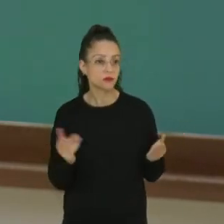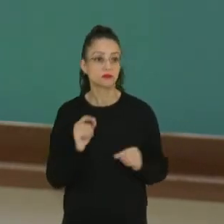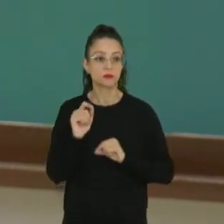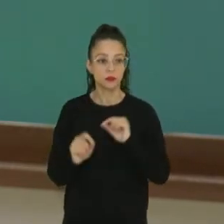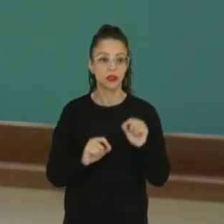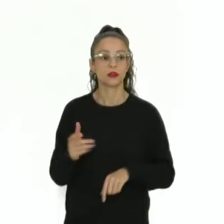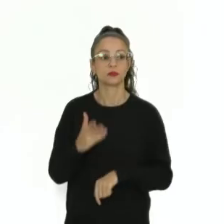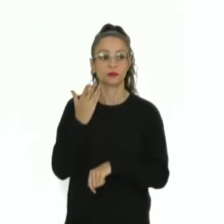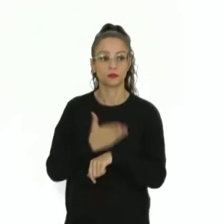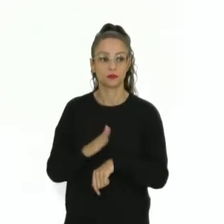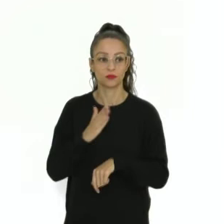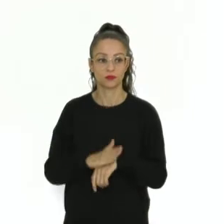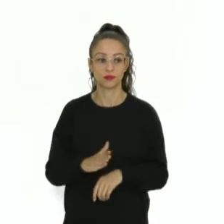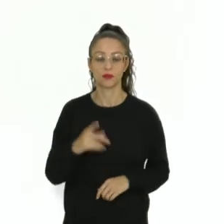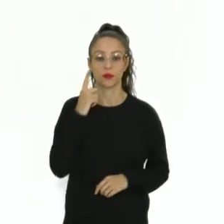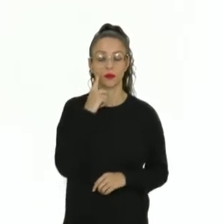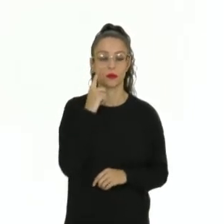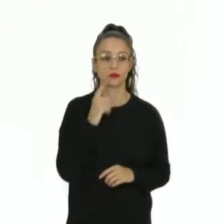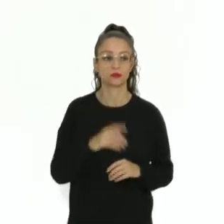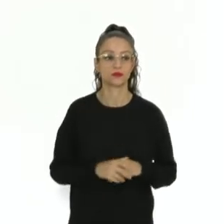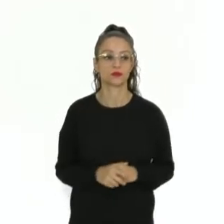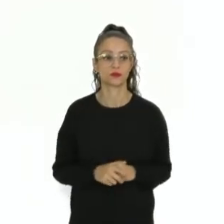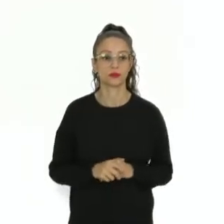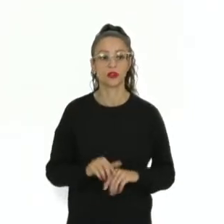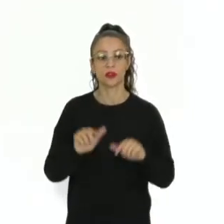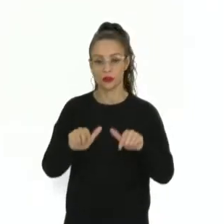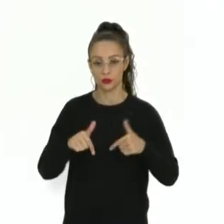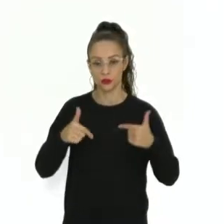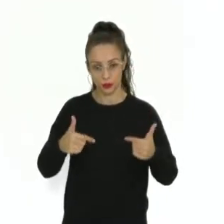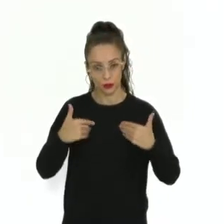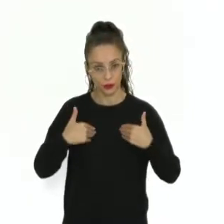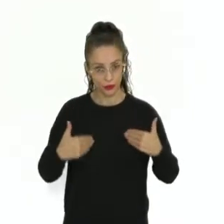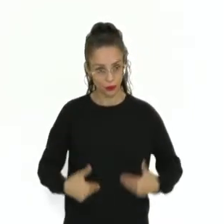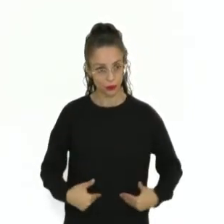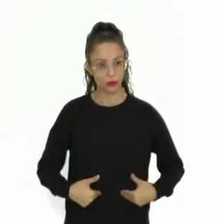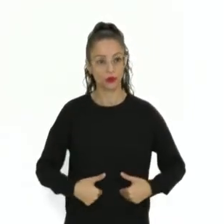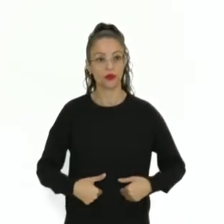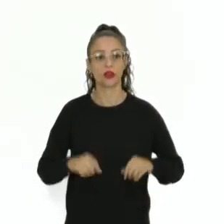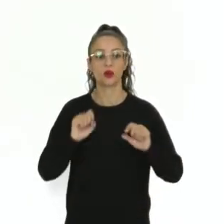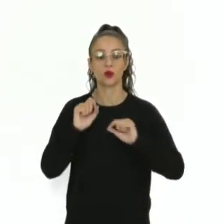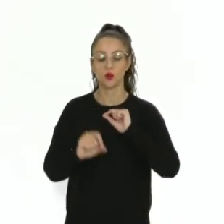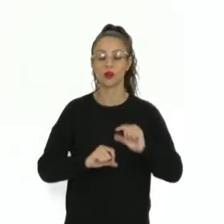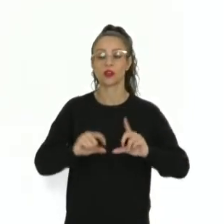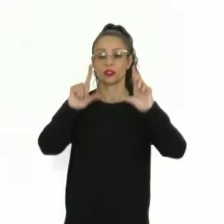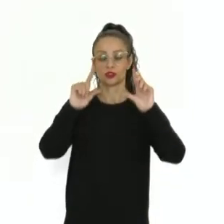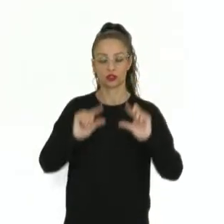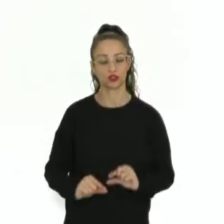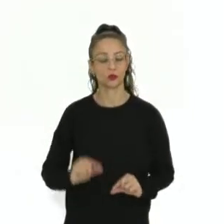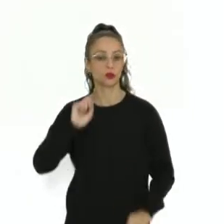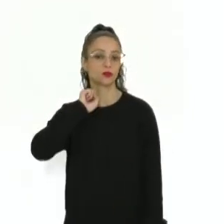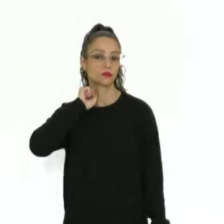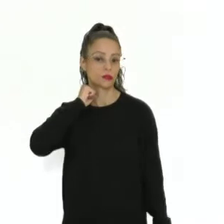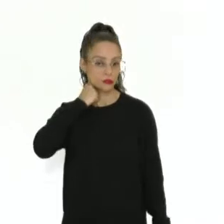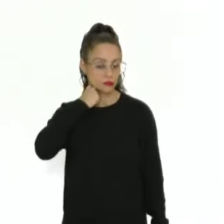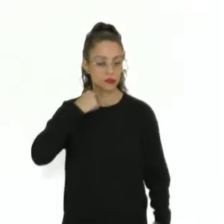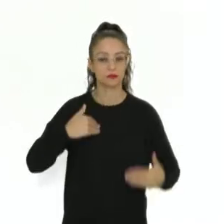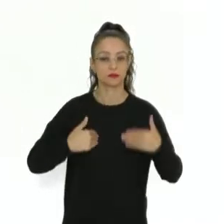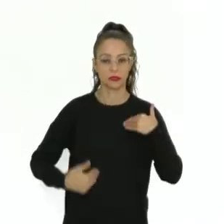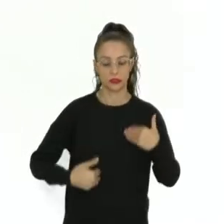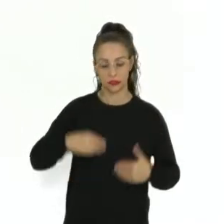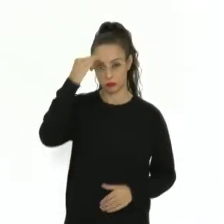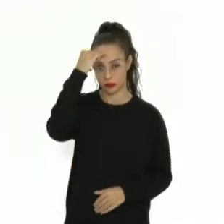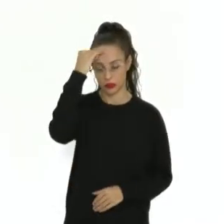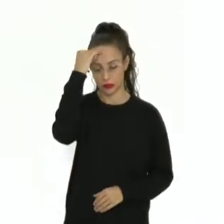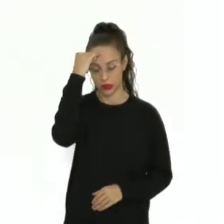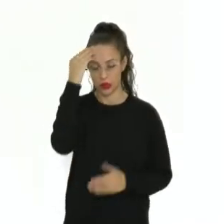o pratica. Então vamos lá, ações corporais que visam romper as tensões físicas, mentais e